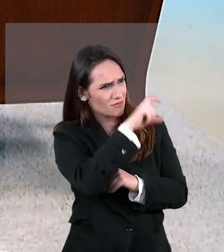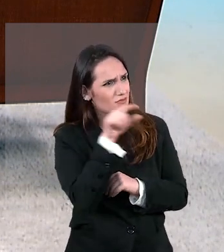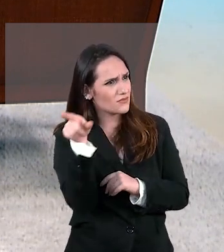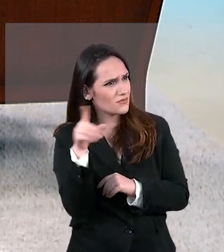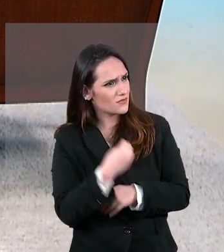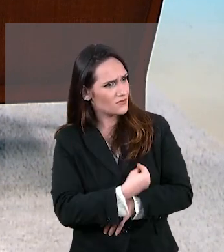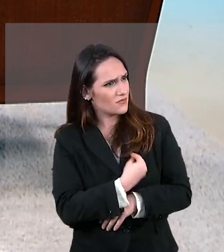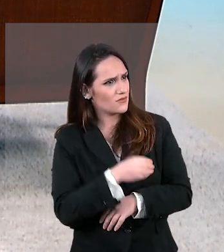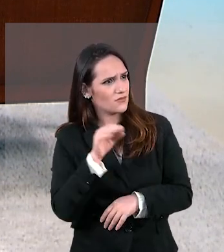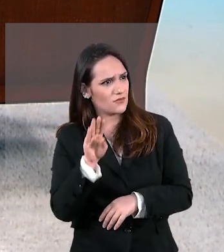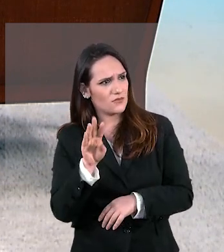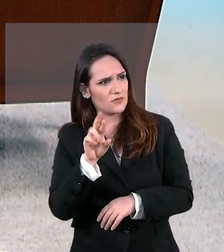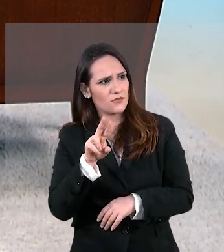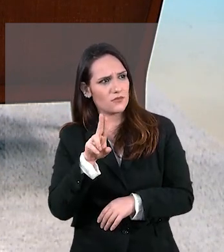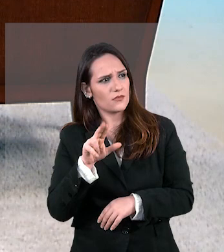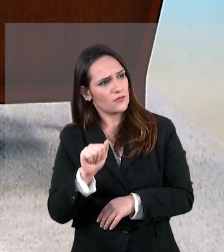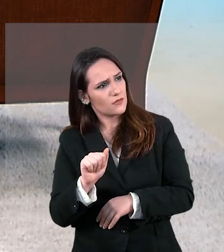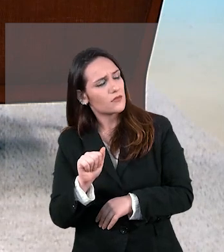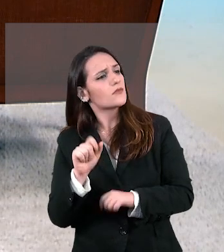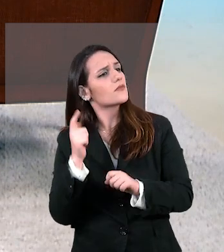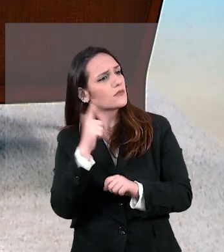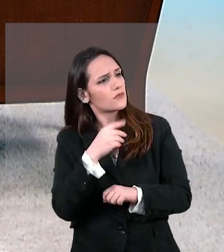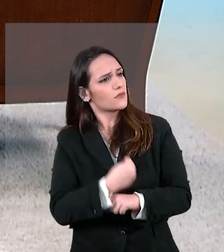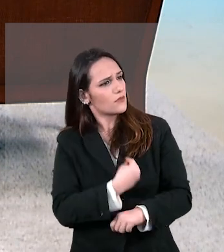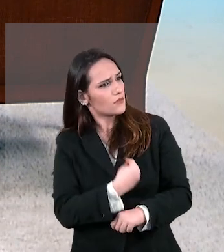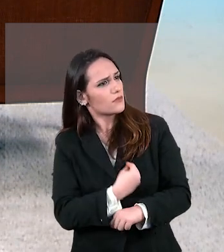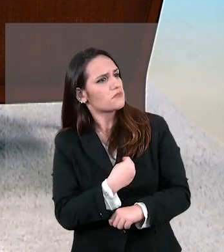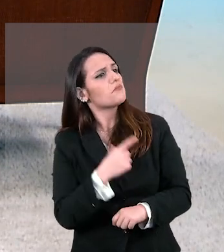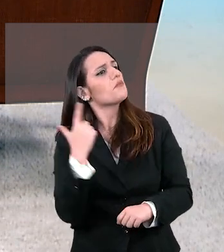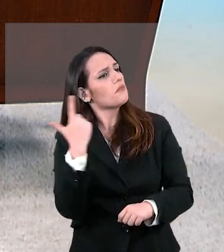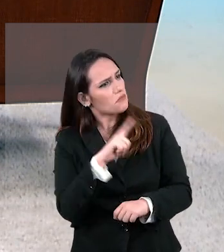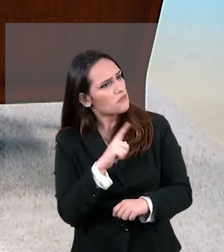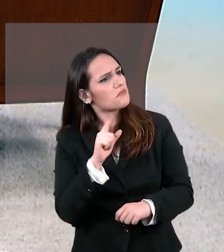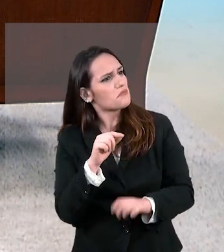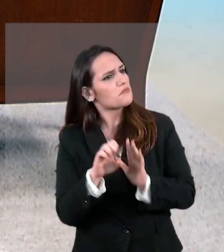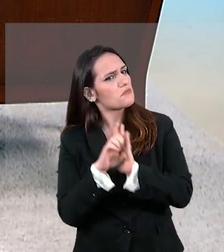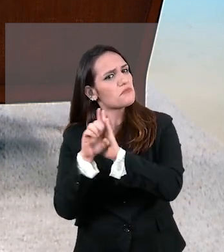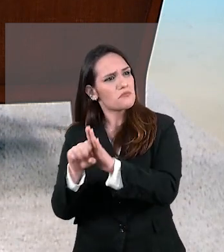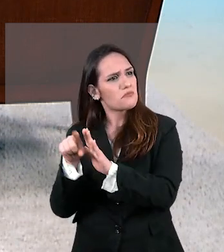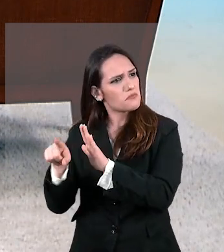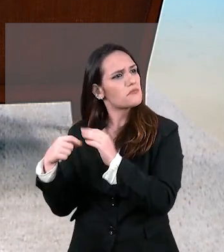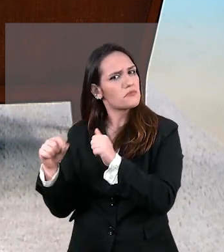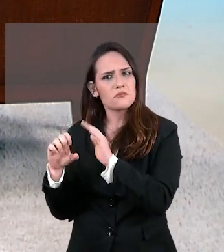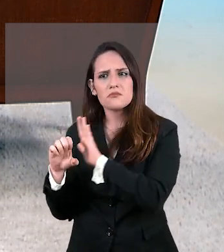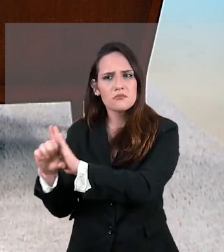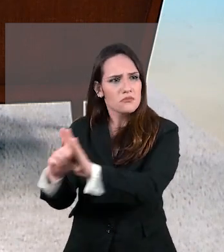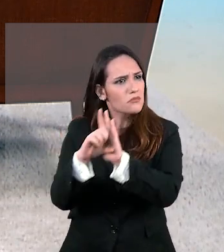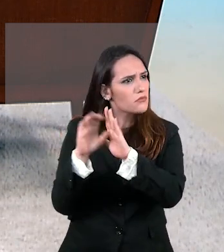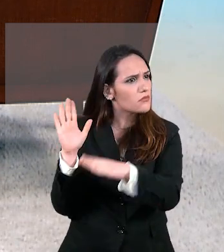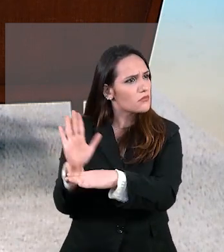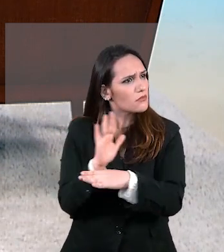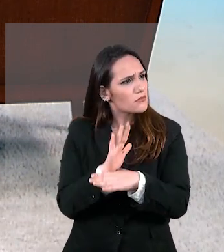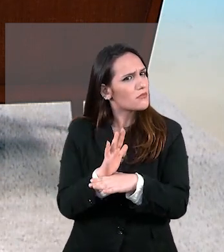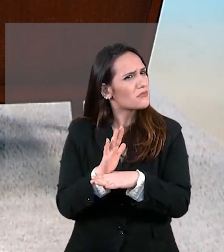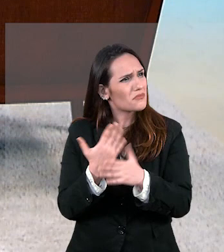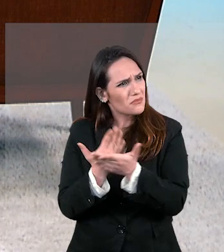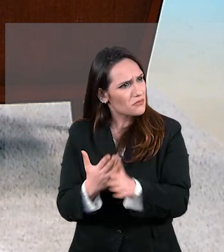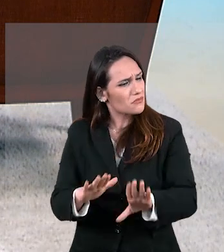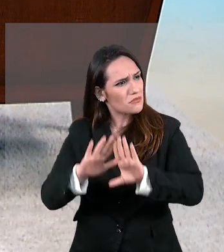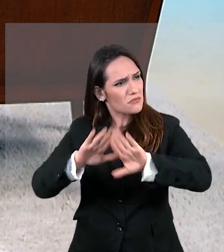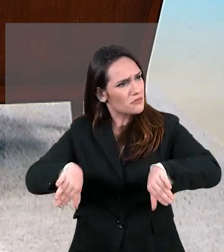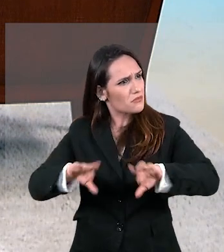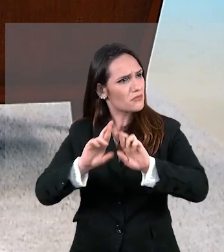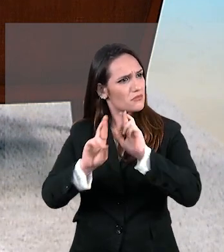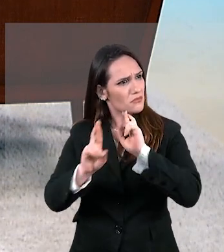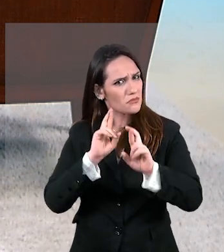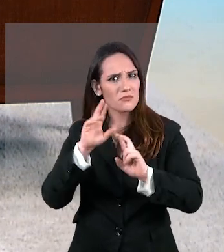a da Bruna, que é uma sobrevivente, né? Uma história para a gente usar como exemplo para que outras mulheres elas se livrem,